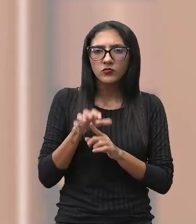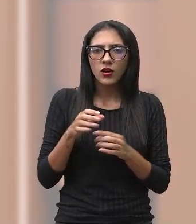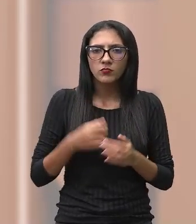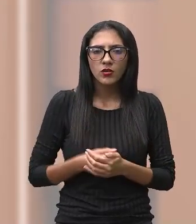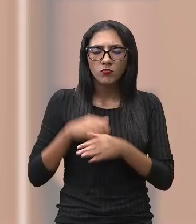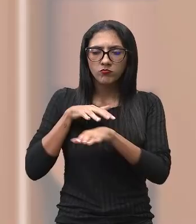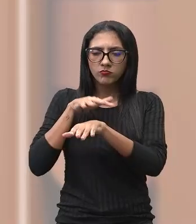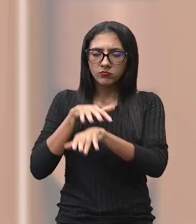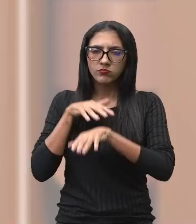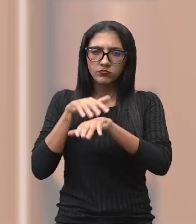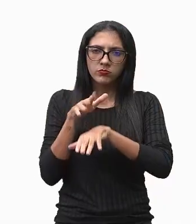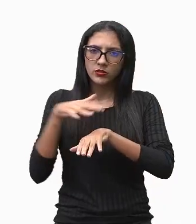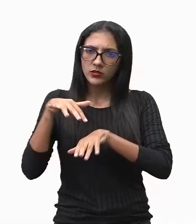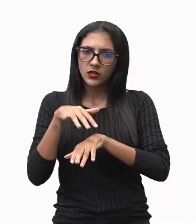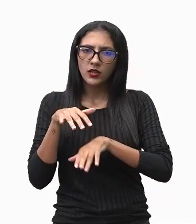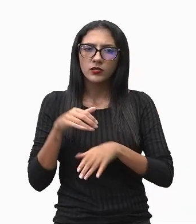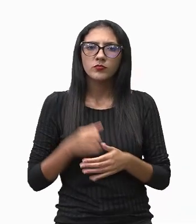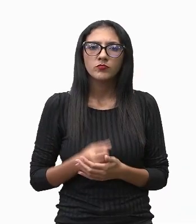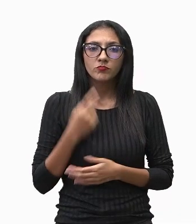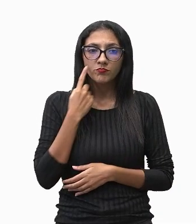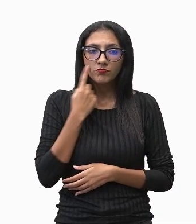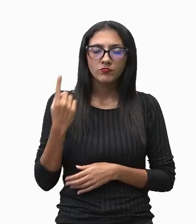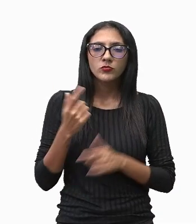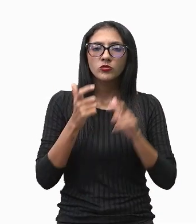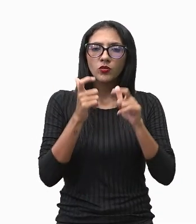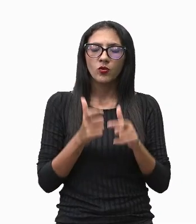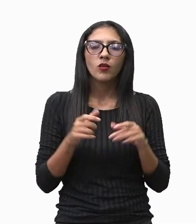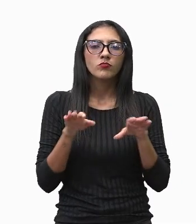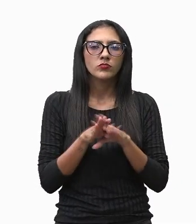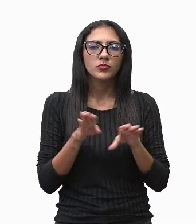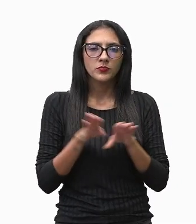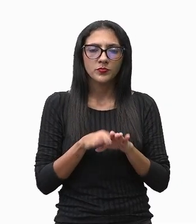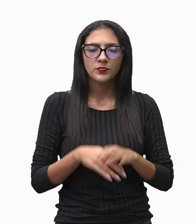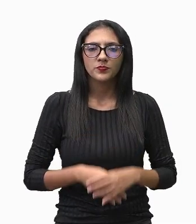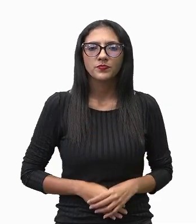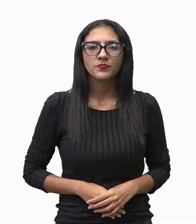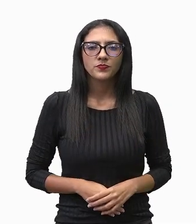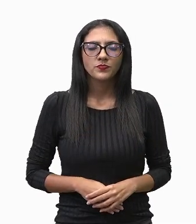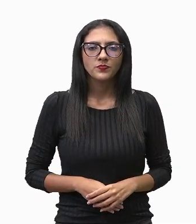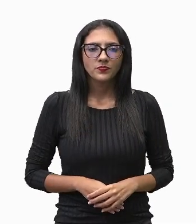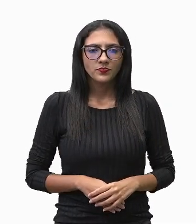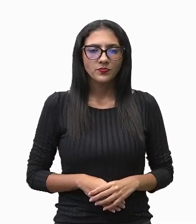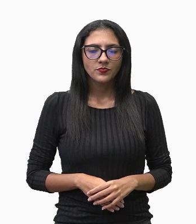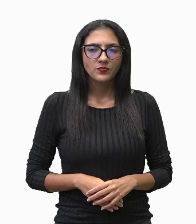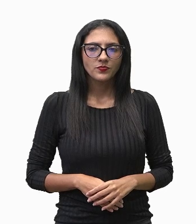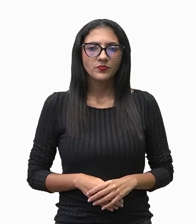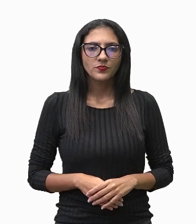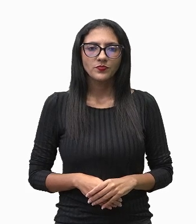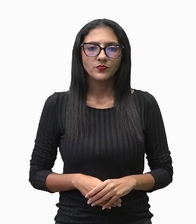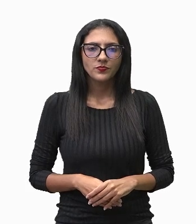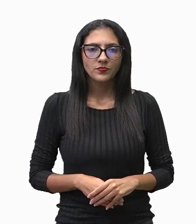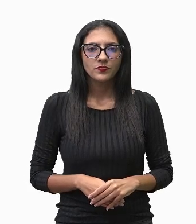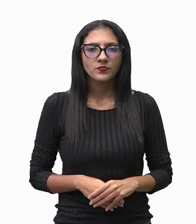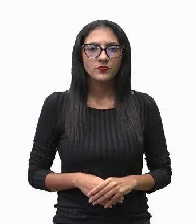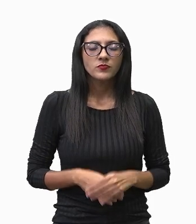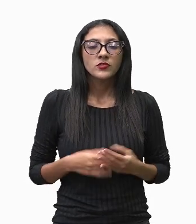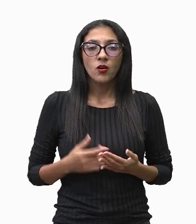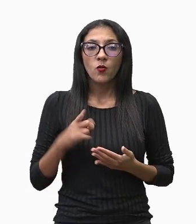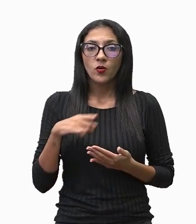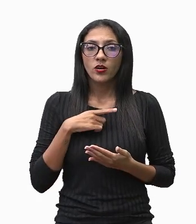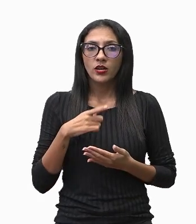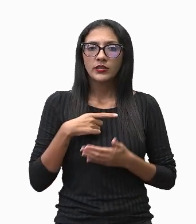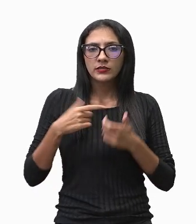que também era considerado um país do eixo do mal. Então, a guerra do